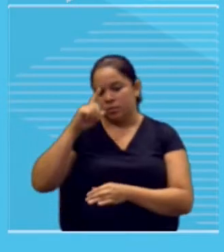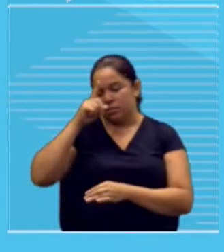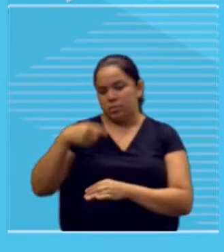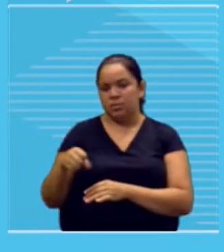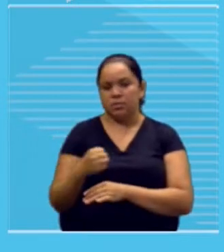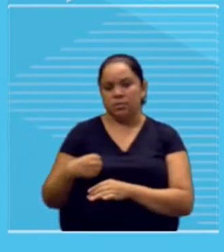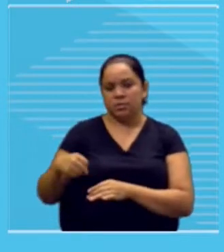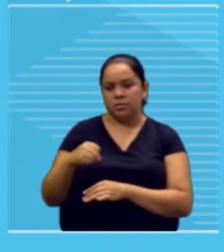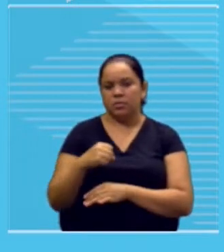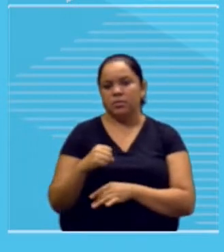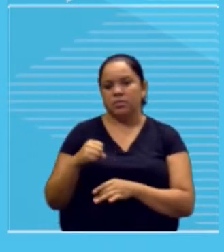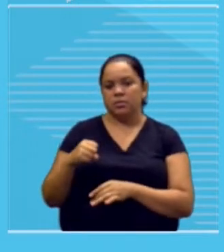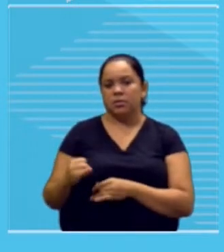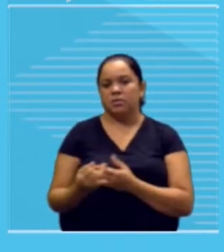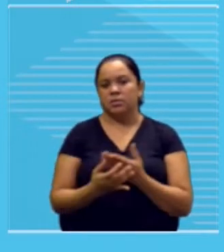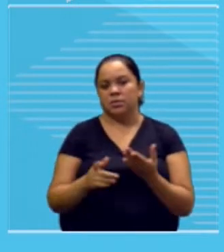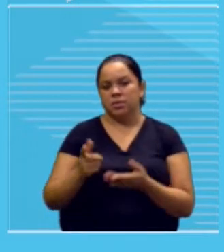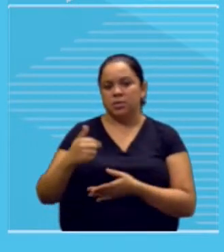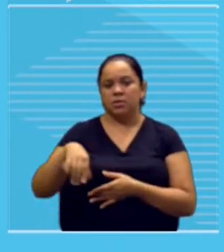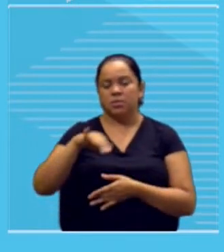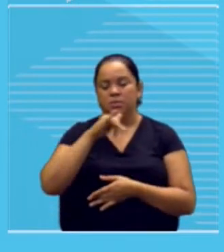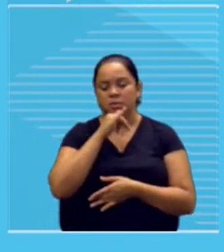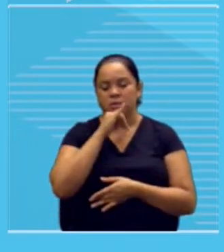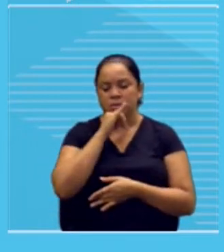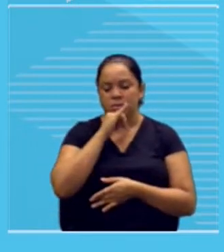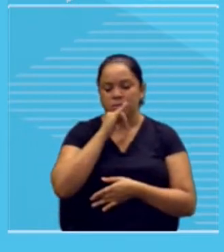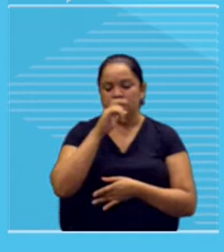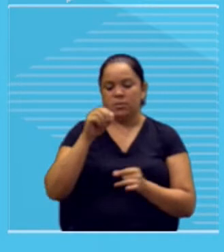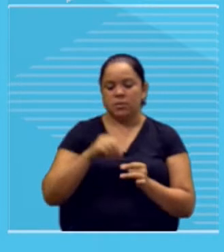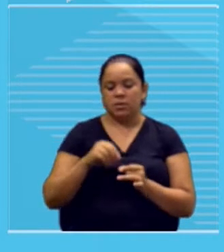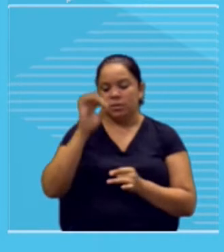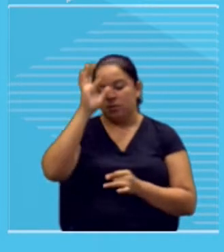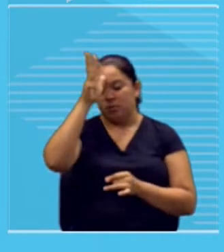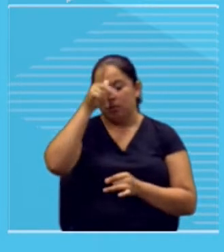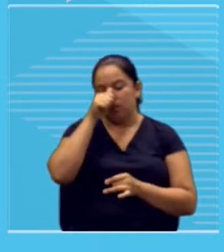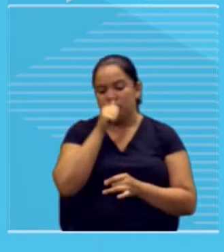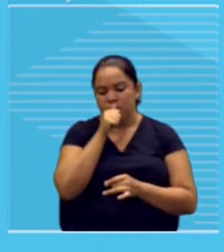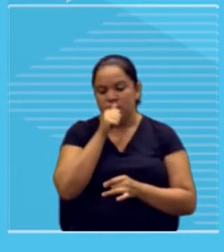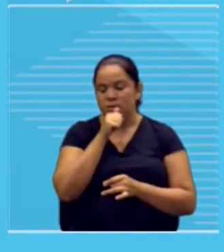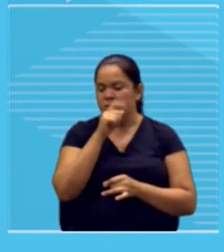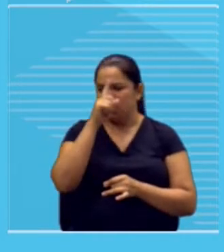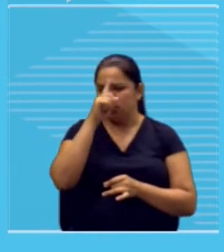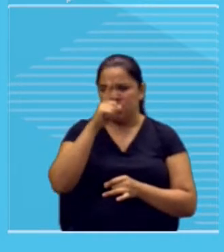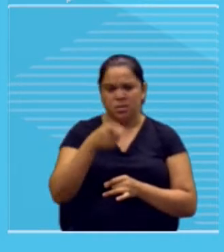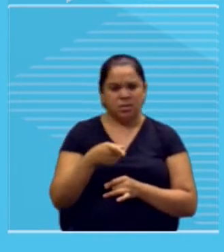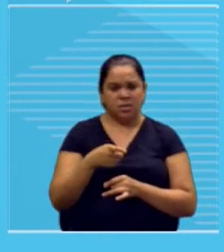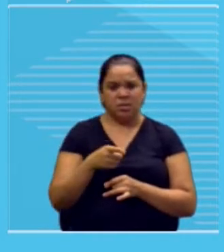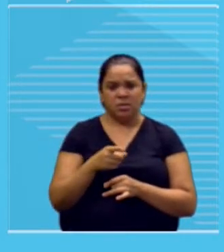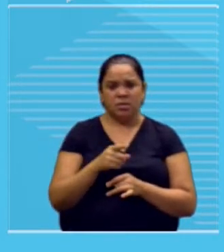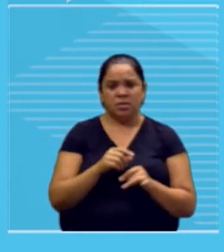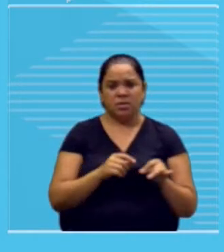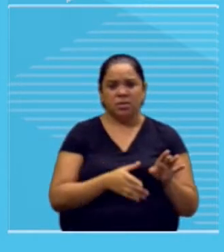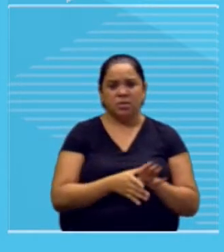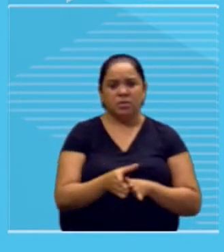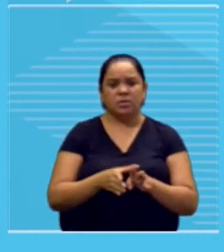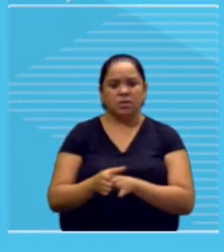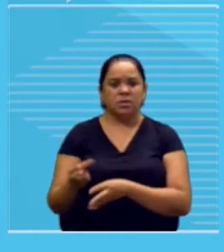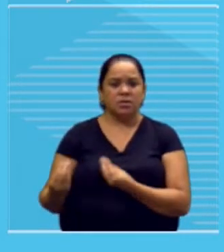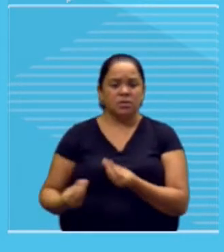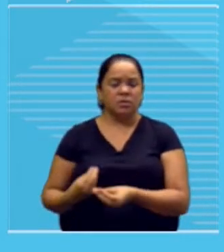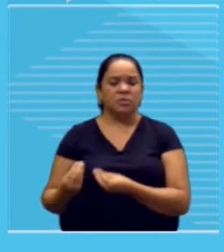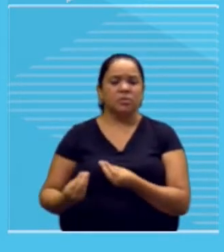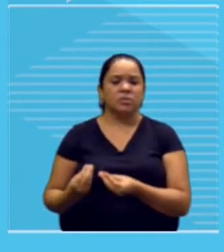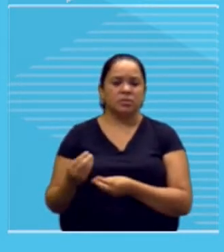é a mesma coisa os verbos vão ser esses de misturar de temperar de cortar mas se você tem por exemplo a propaganda